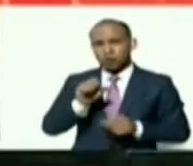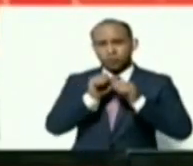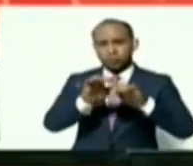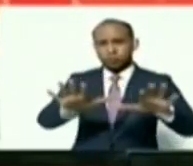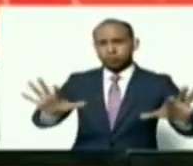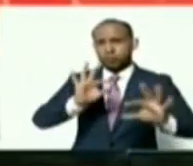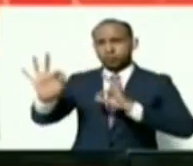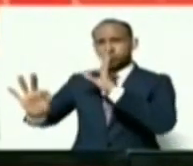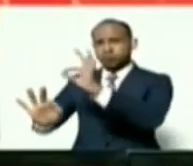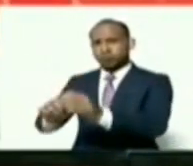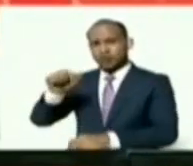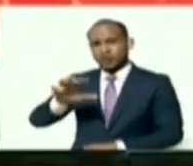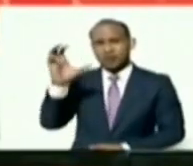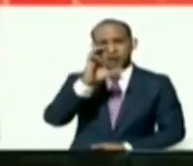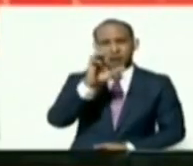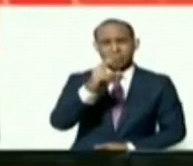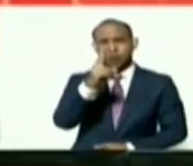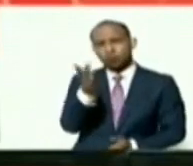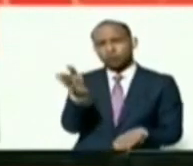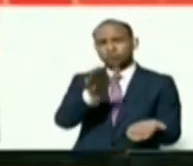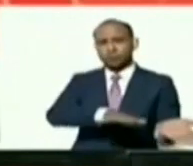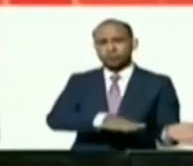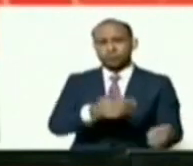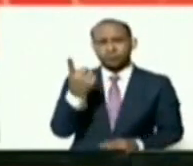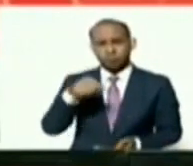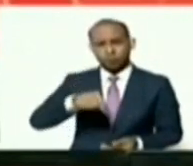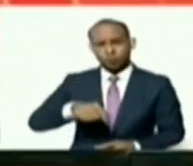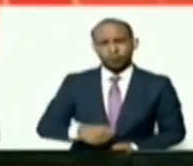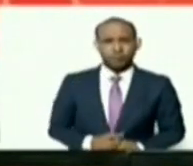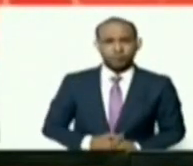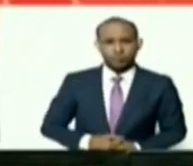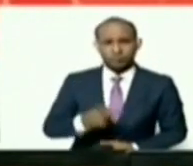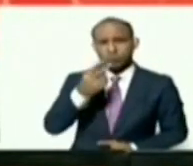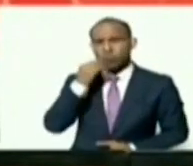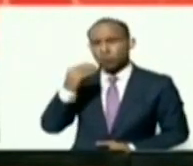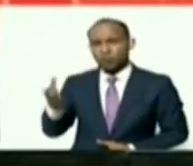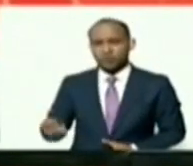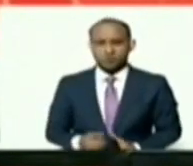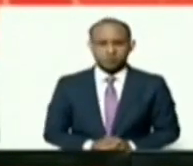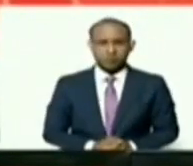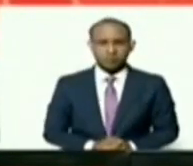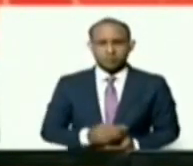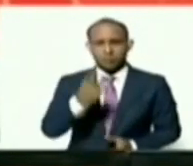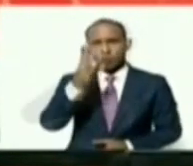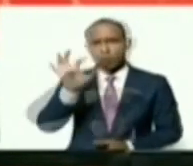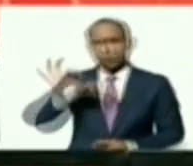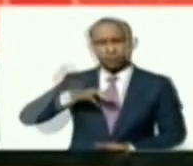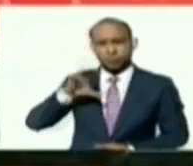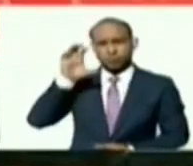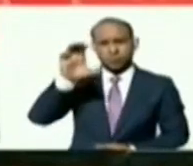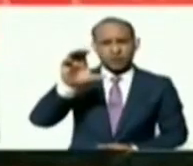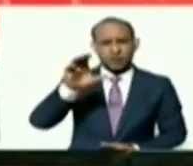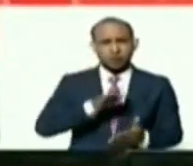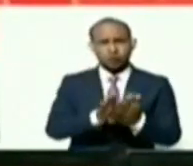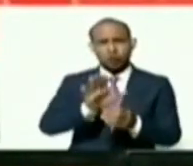Hugo Chávez que governou o país entre 1999/2013 maduro comentou que as autoridades